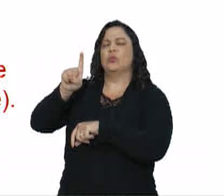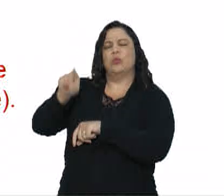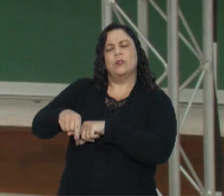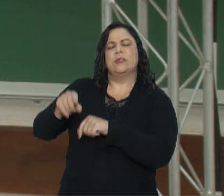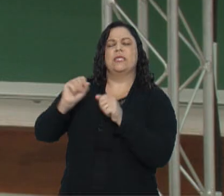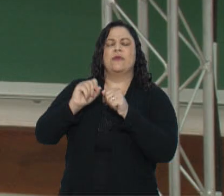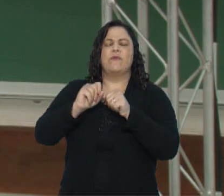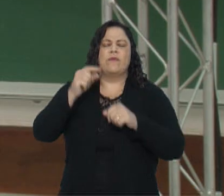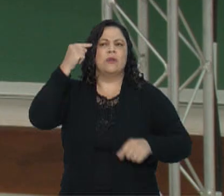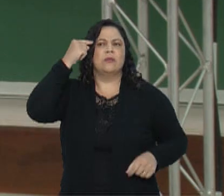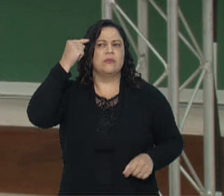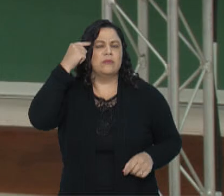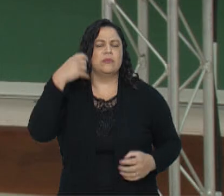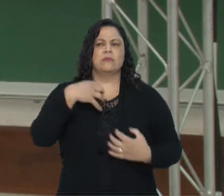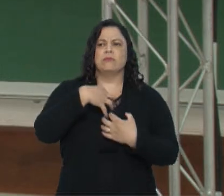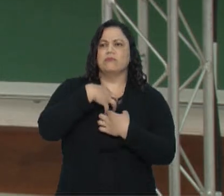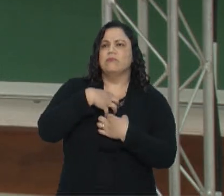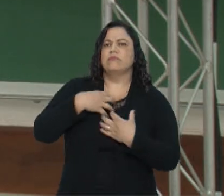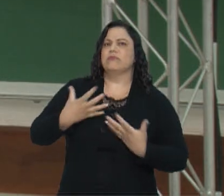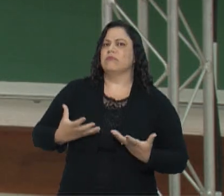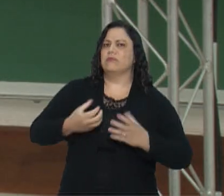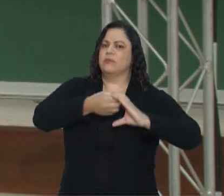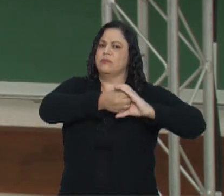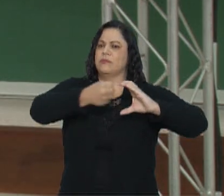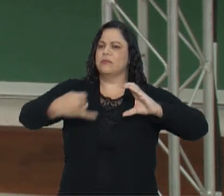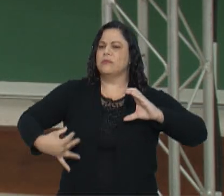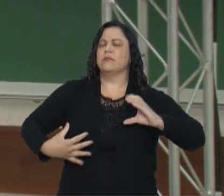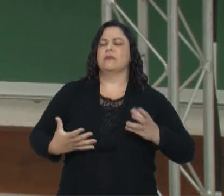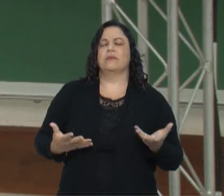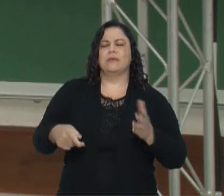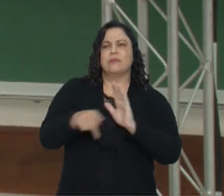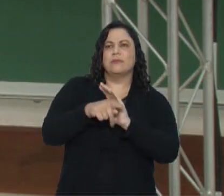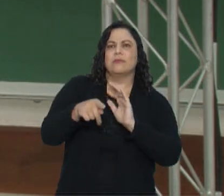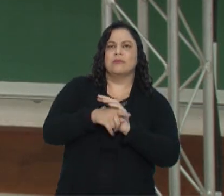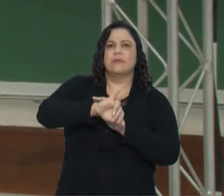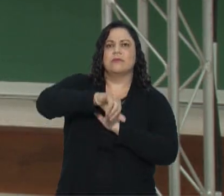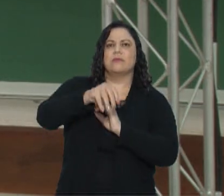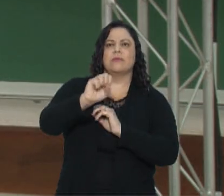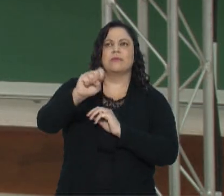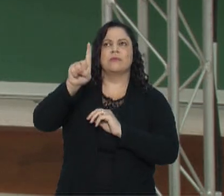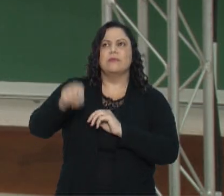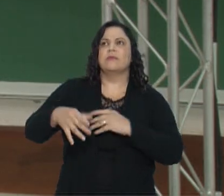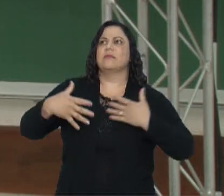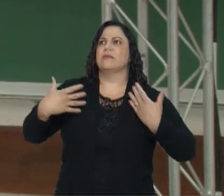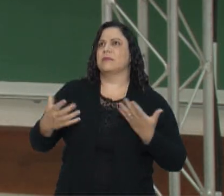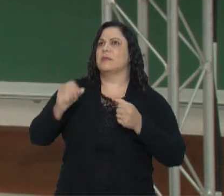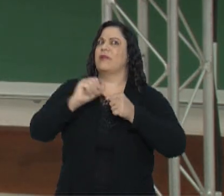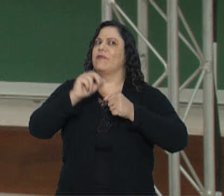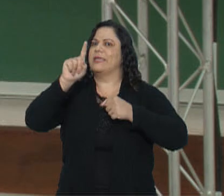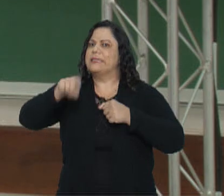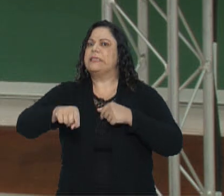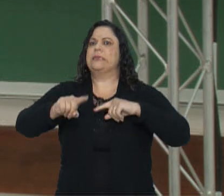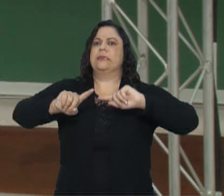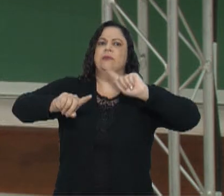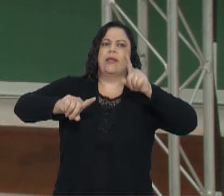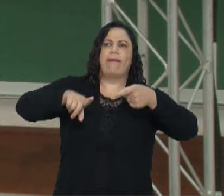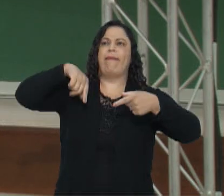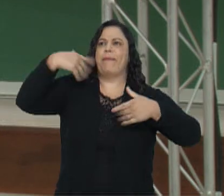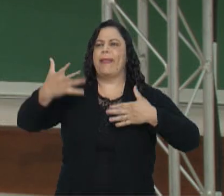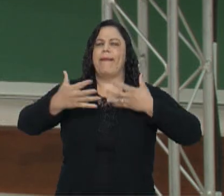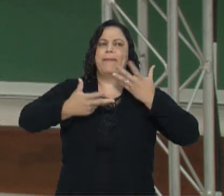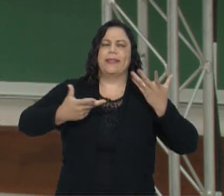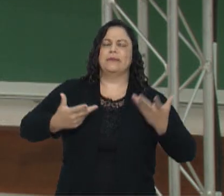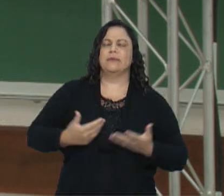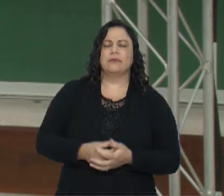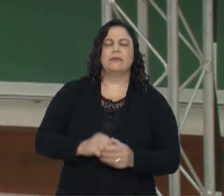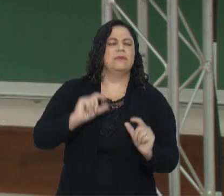sente. Ou seja, colocando características para ele ali, né? Então, ele faz isso, ele faz aquilo, tal, tal. Então, mostrando